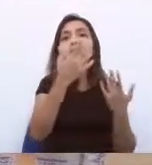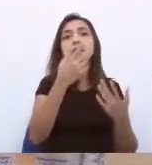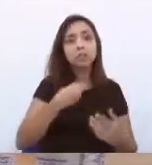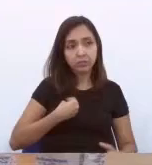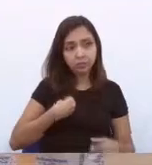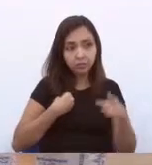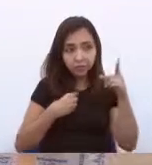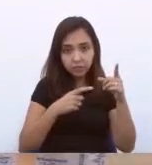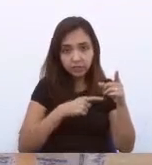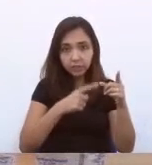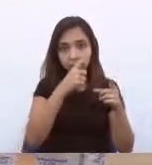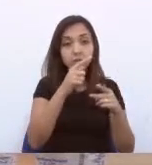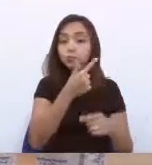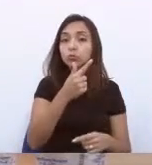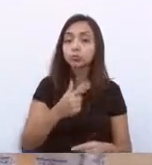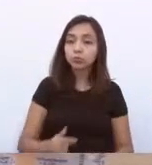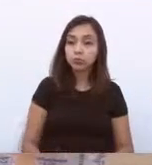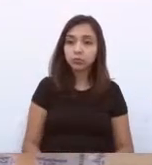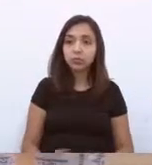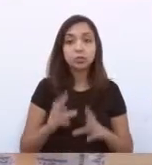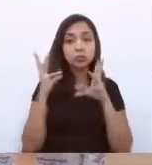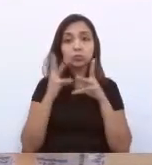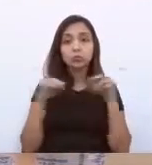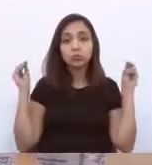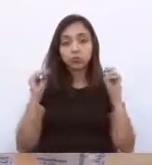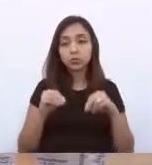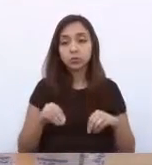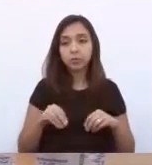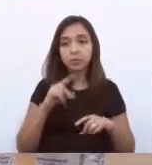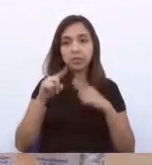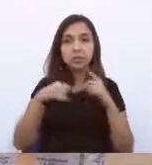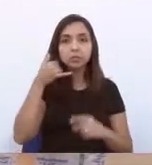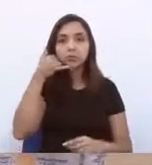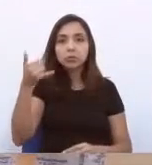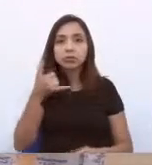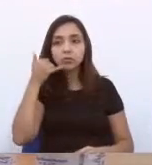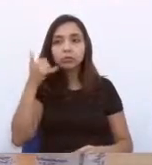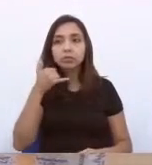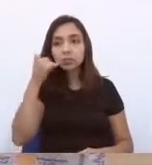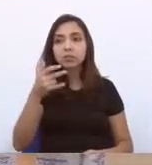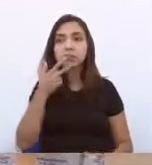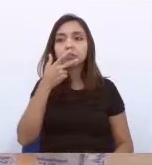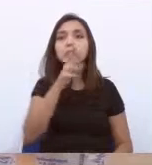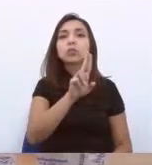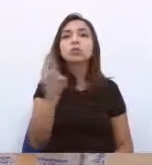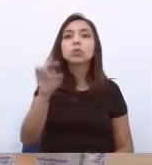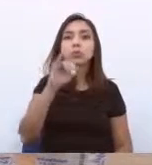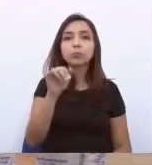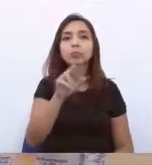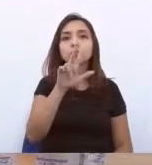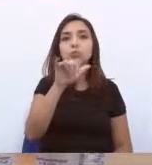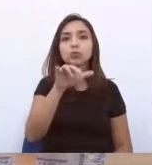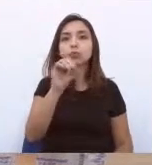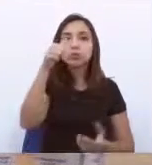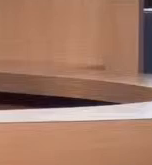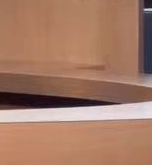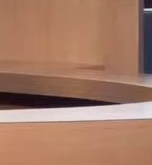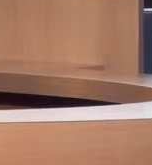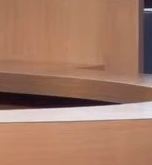não está. O pendrive não está lá. Sumiu. E quando eu ligo lá e que eles falam o seu nome, eu falo Júlio, eles desligam o